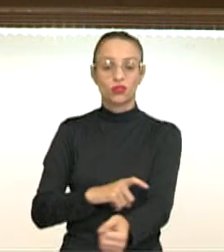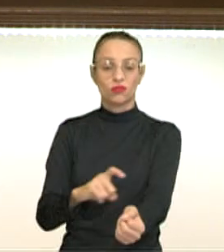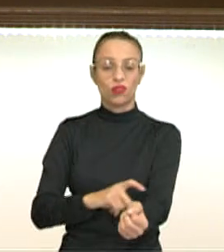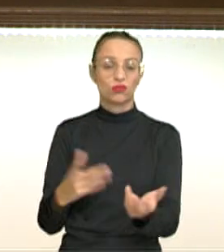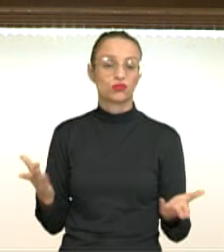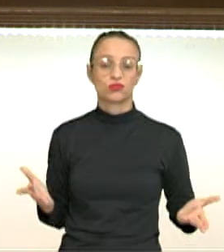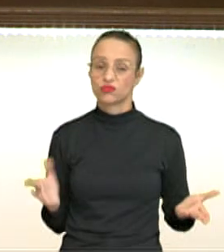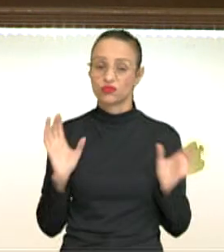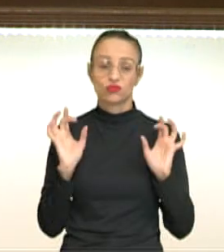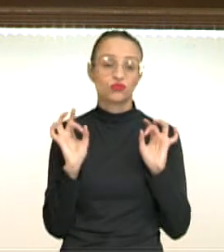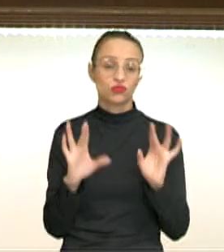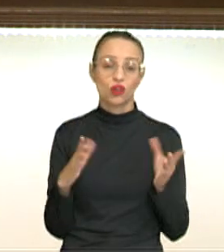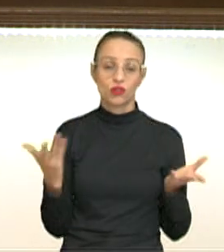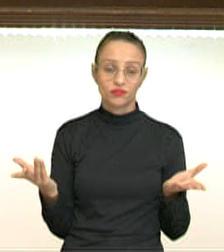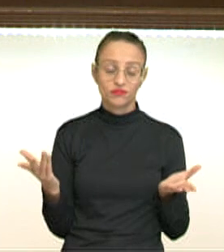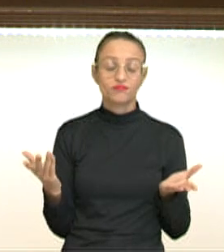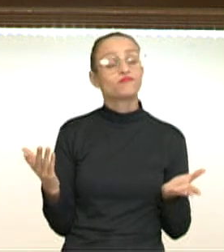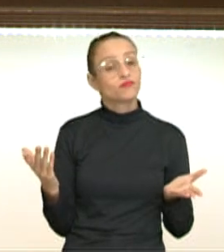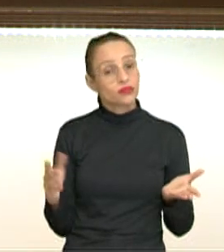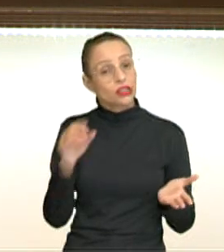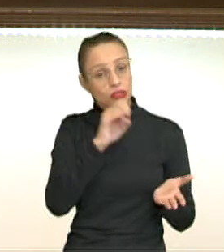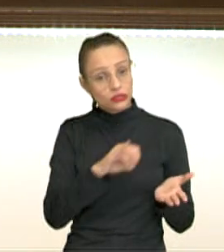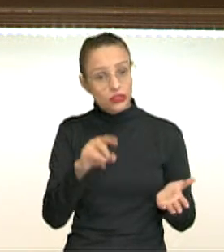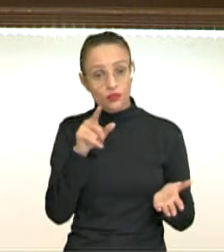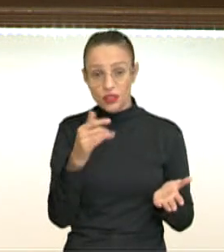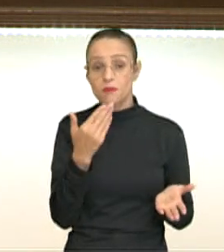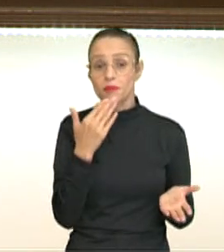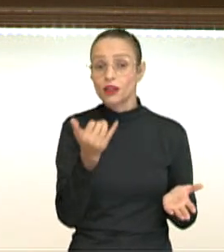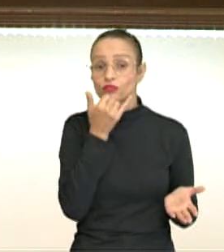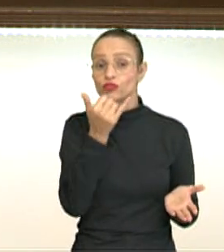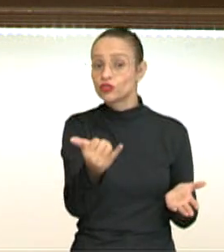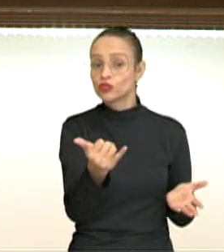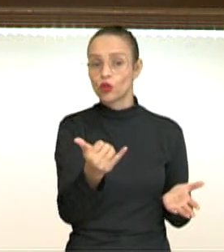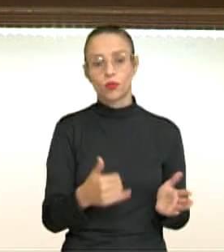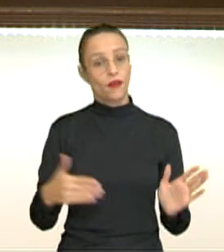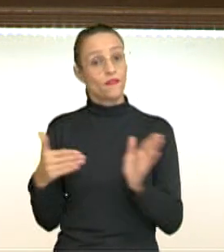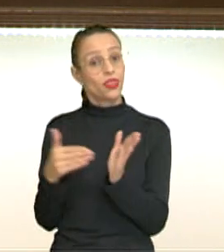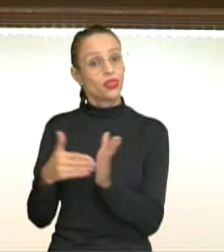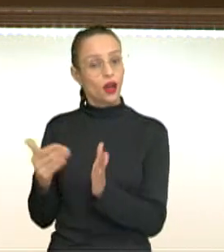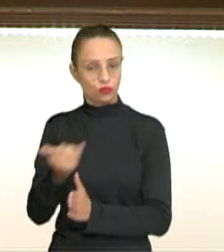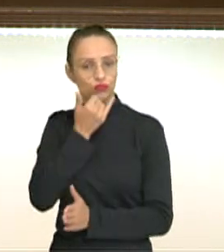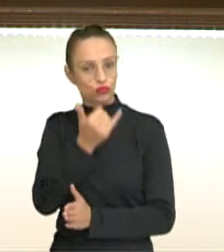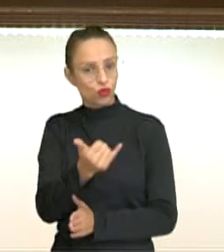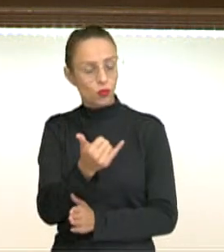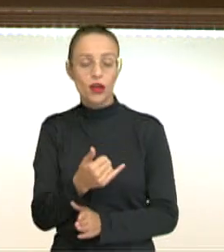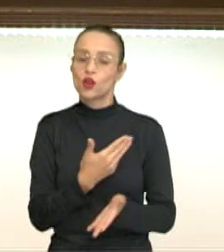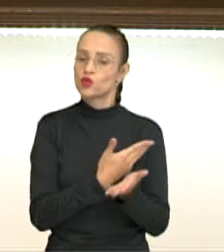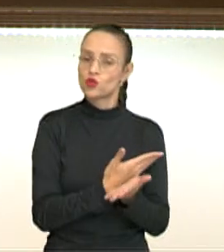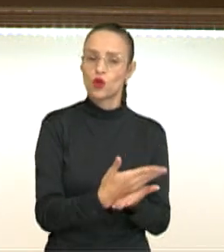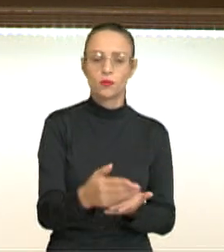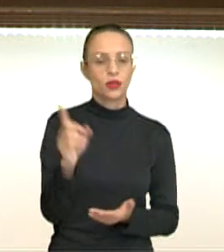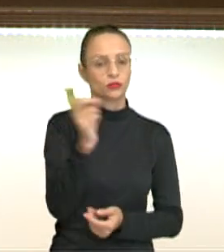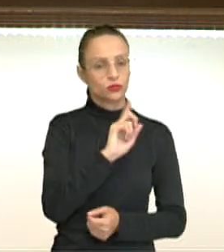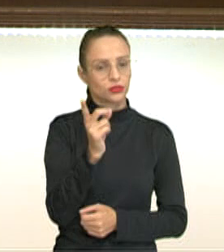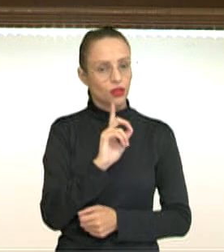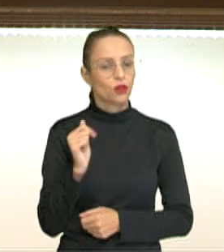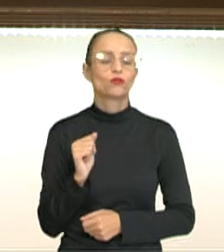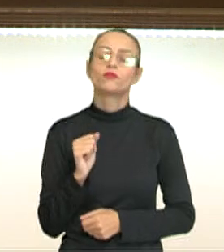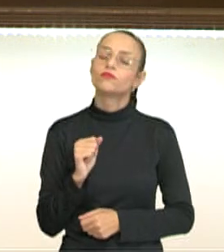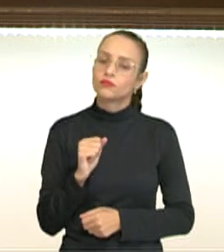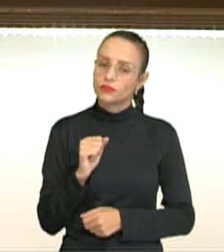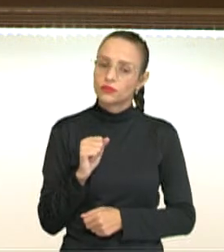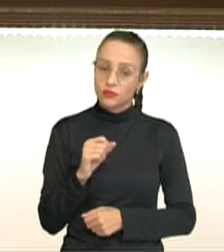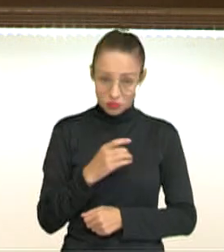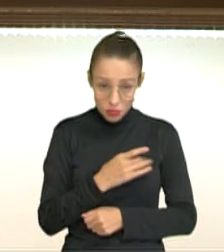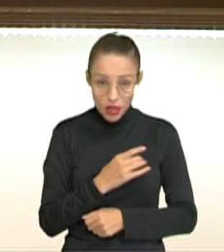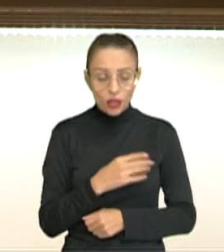só vão prestar atenção na tua voz que não está boa. Se você tiver que pedir desculpa, faça isso lá no final. Mas no começo você tá